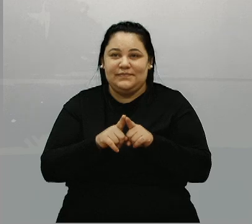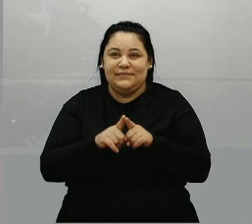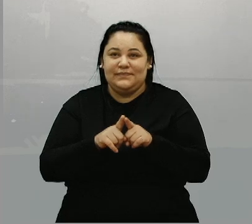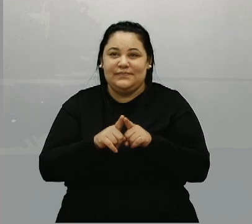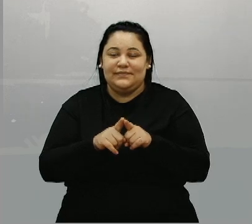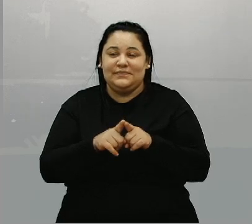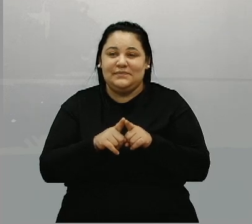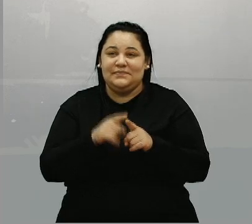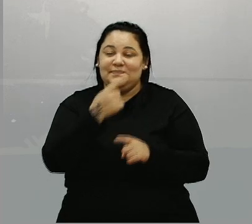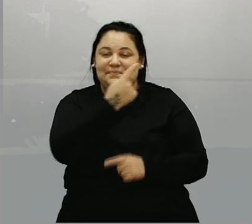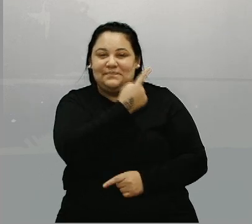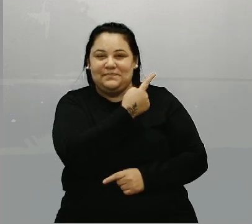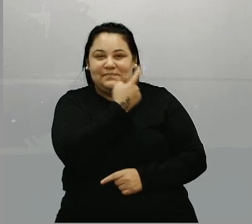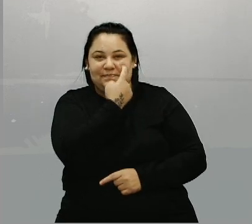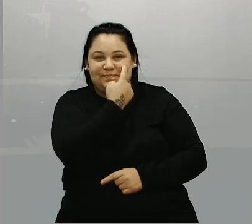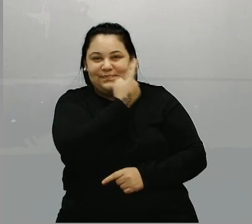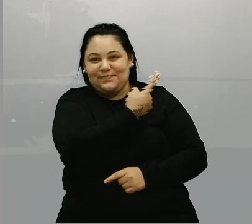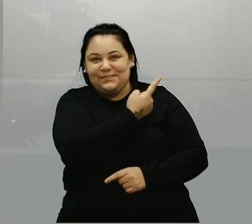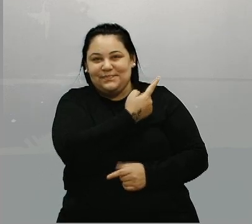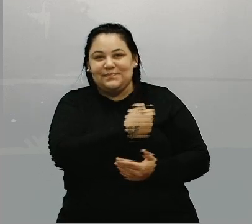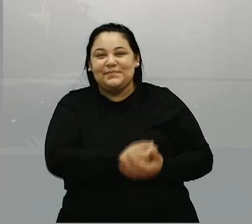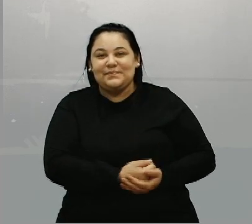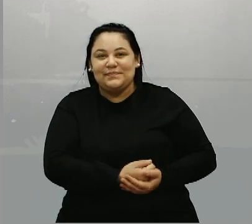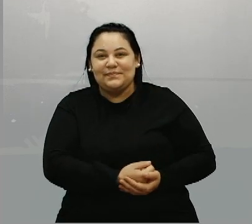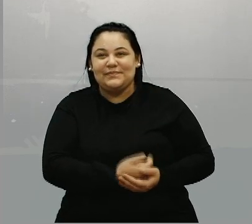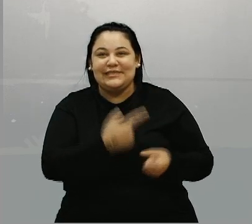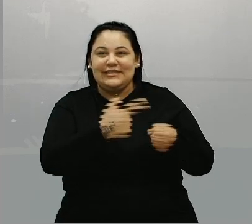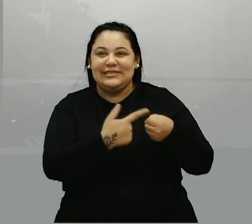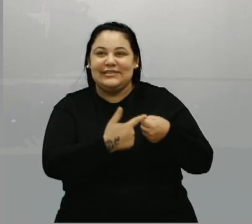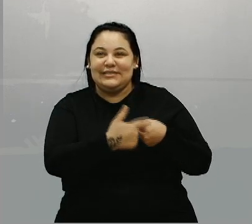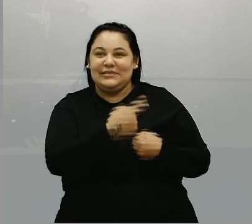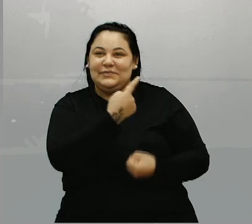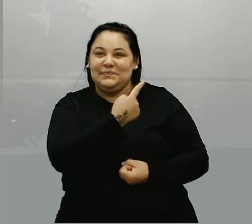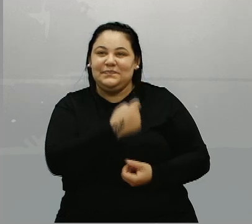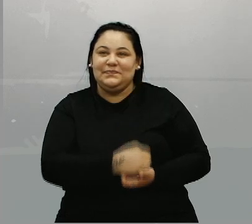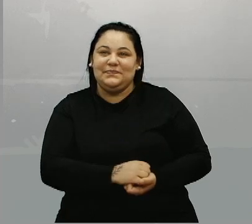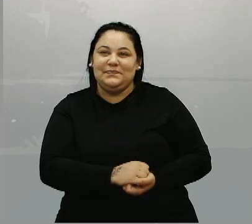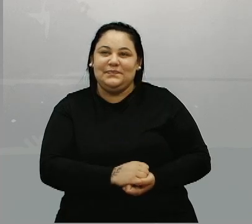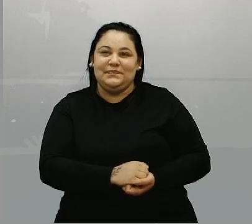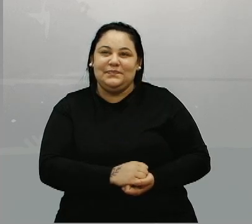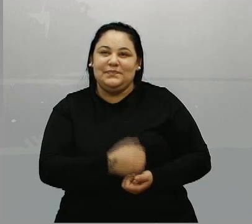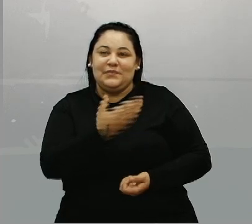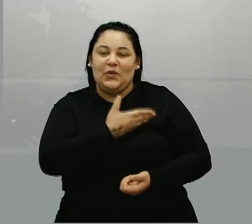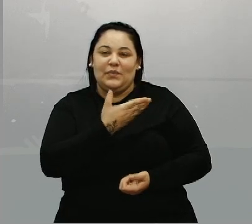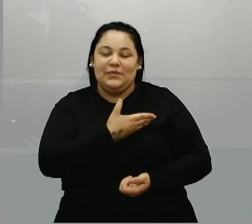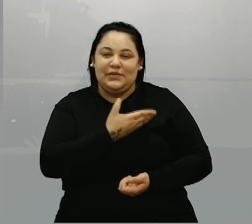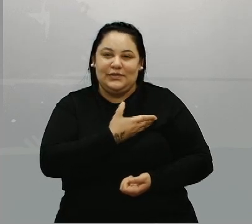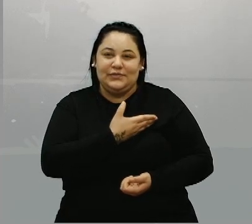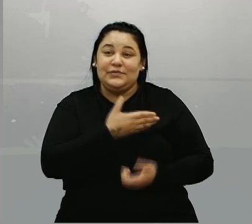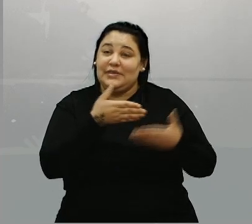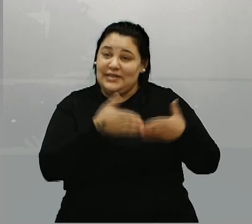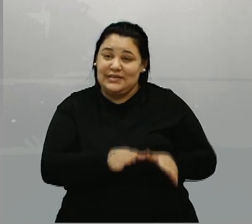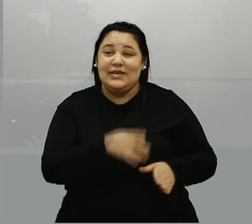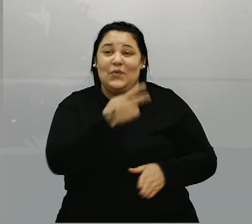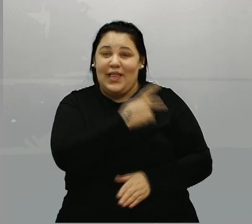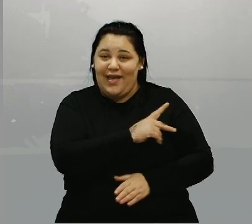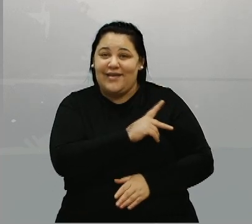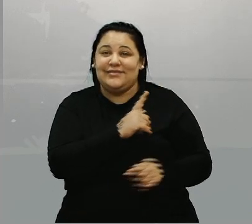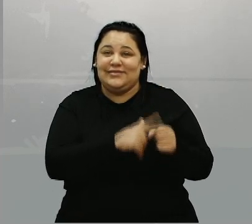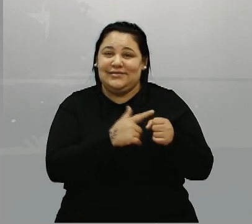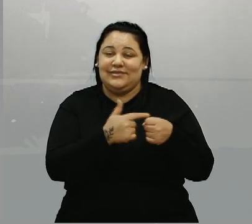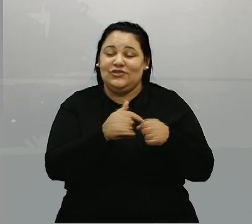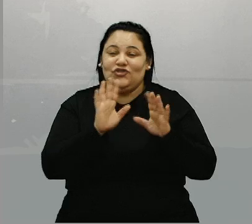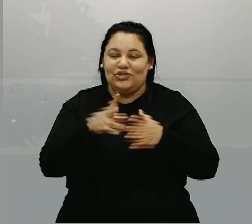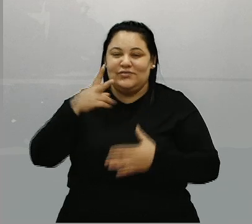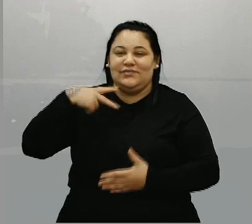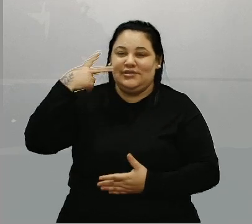este convite pelo meu amigo Sebastião, que é natural de São José do Ouro, foi vereador naquela